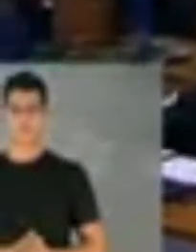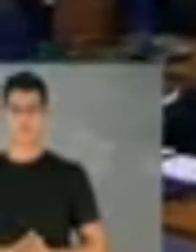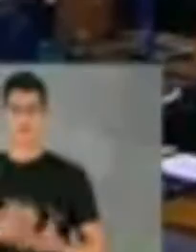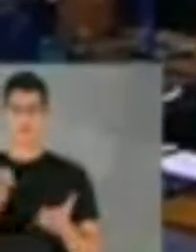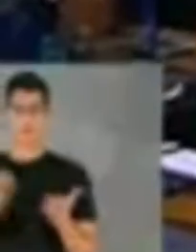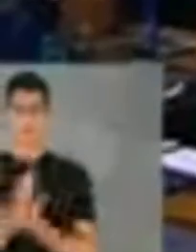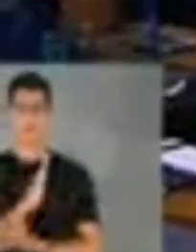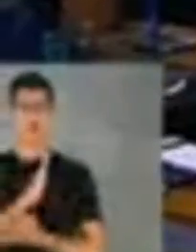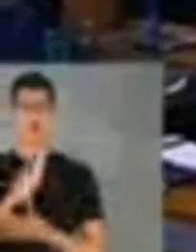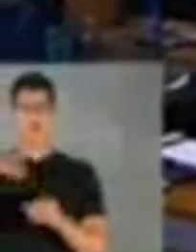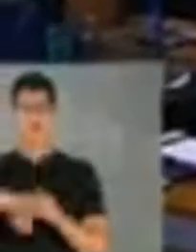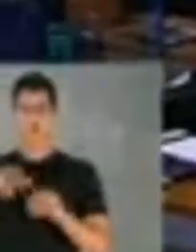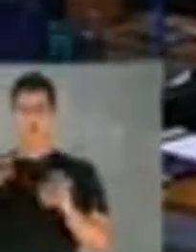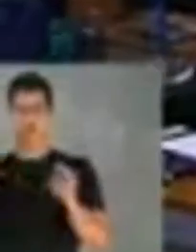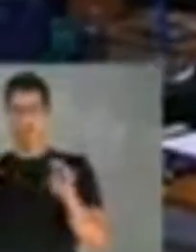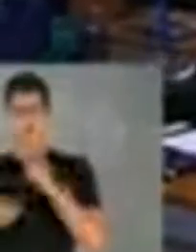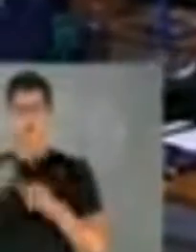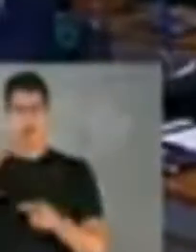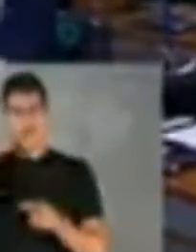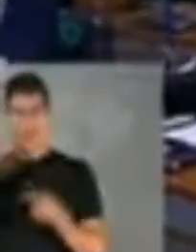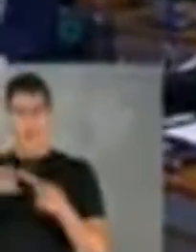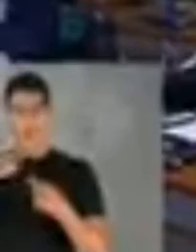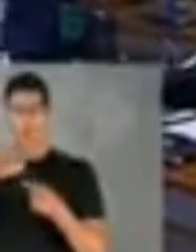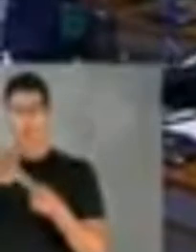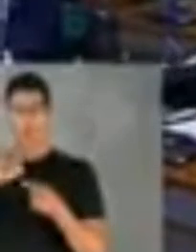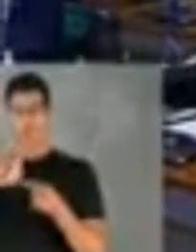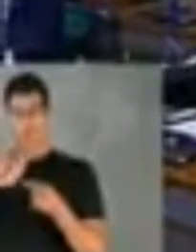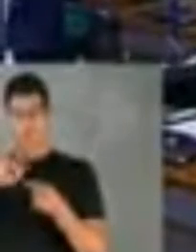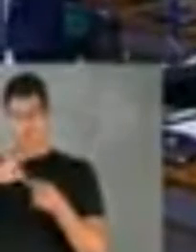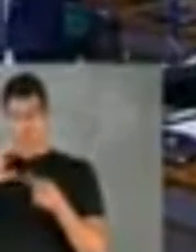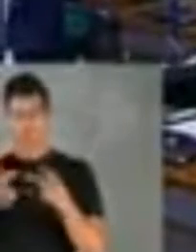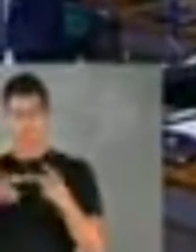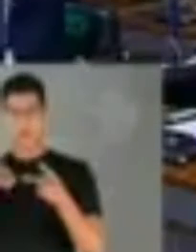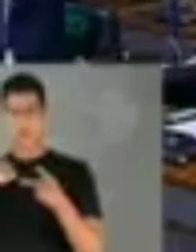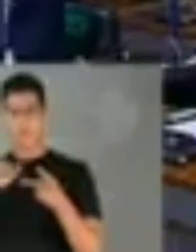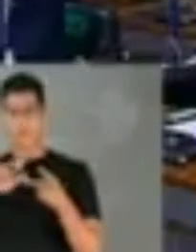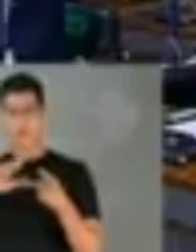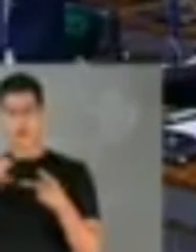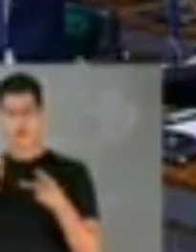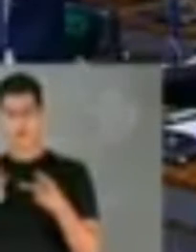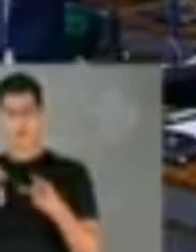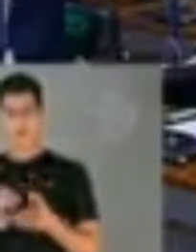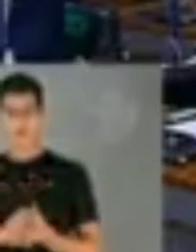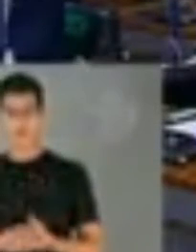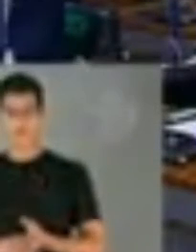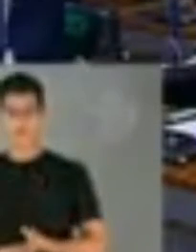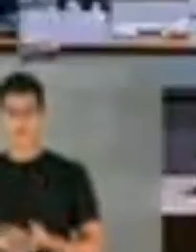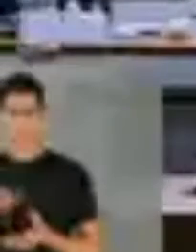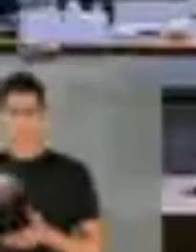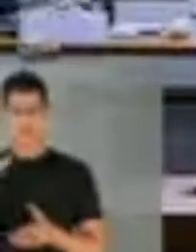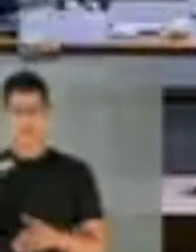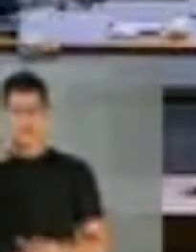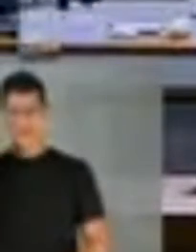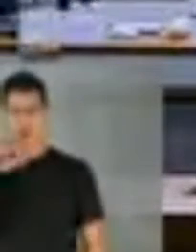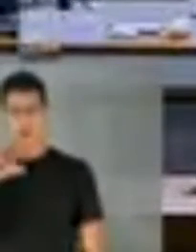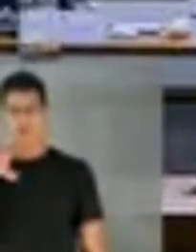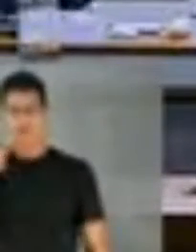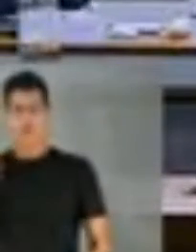Aprovado com os votos contrários do senador Jorginho, senador Marco Rogério. Você não quer aprender inglês, senador Ciro? Não.